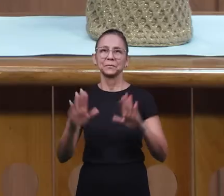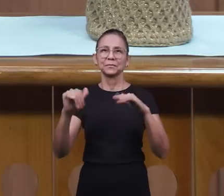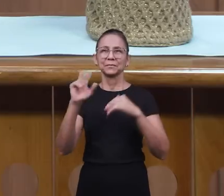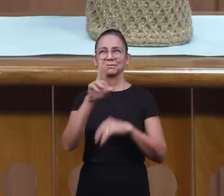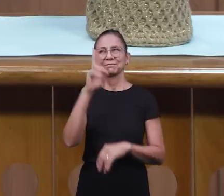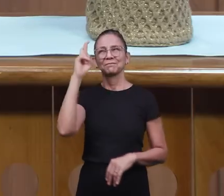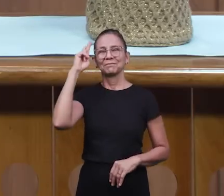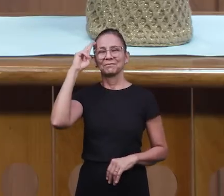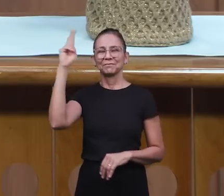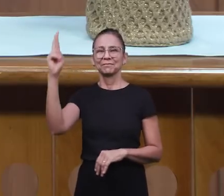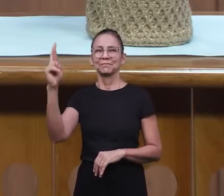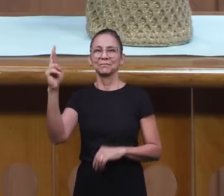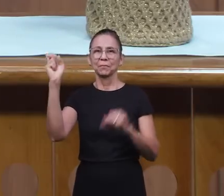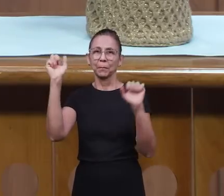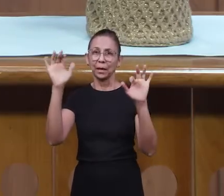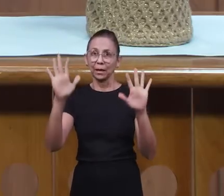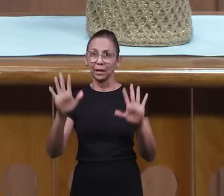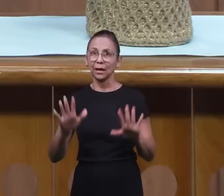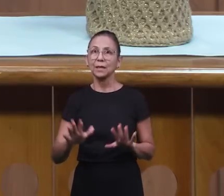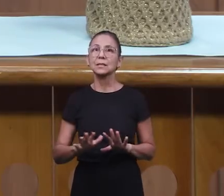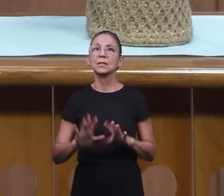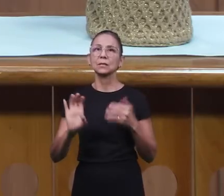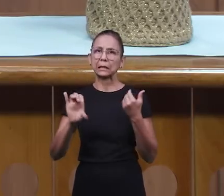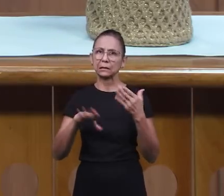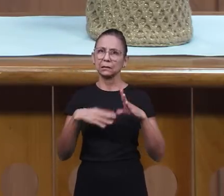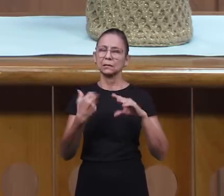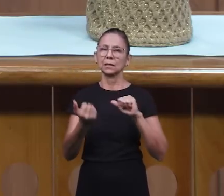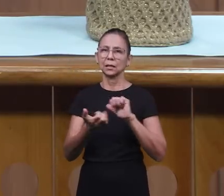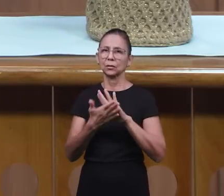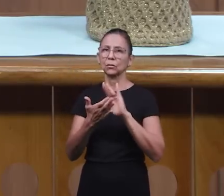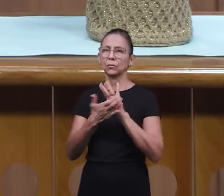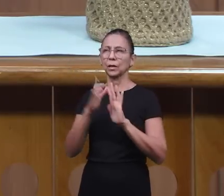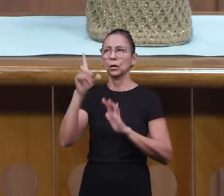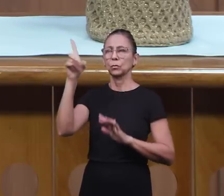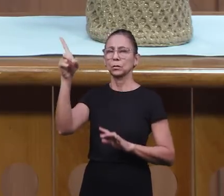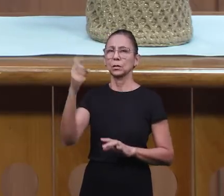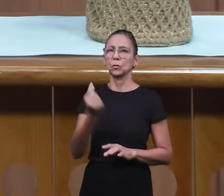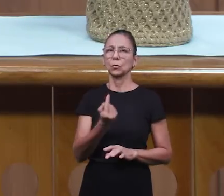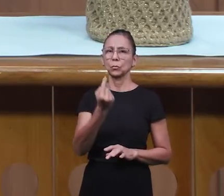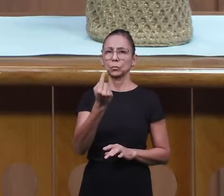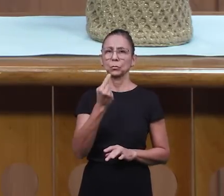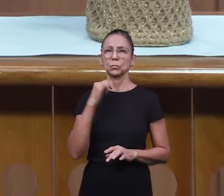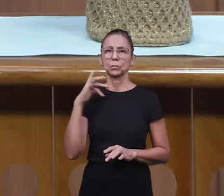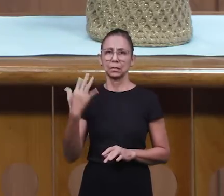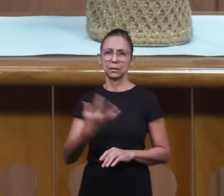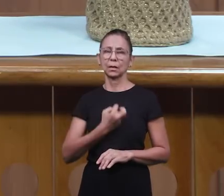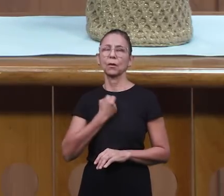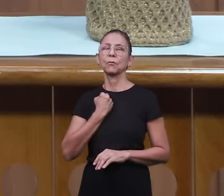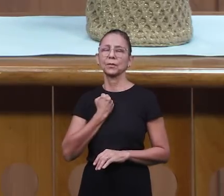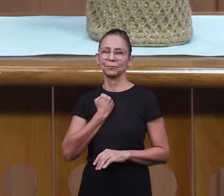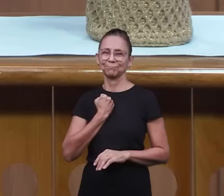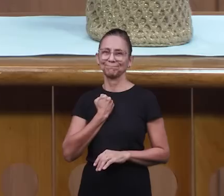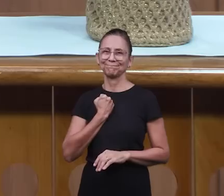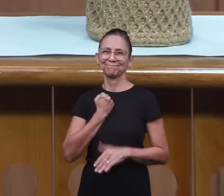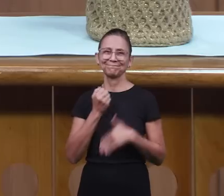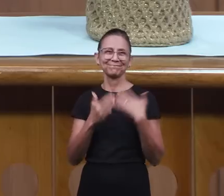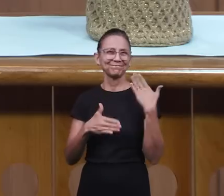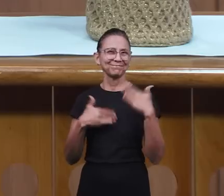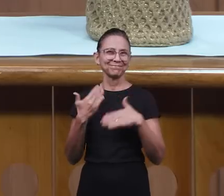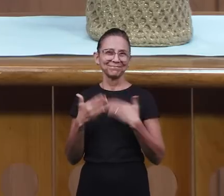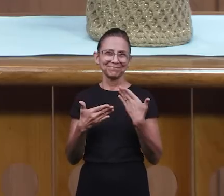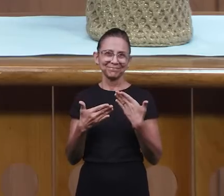Amém. Louvado seja Deus pela bênção de podermos entoar louvores ao Deus da nossa salvação com muita